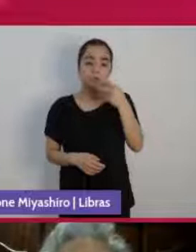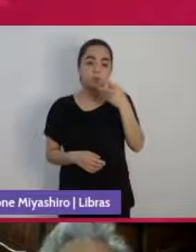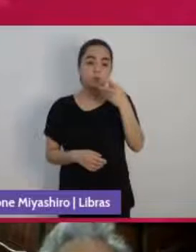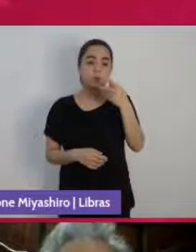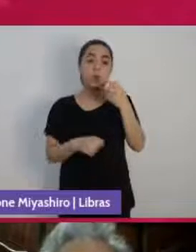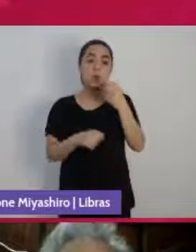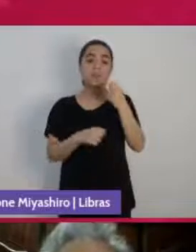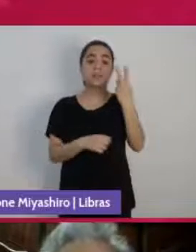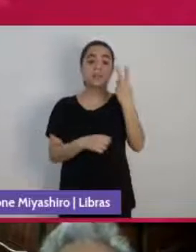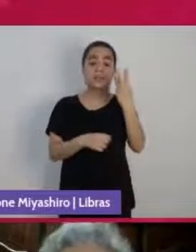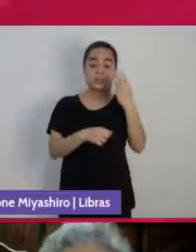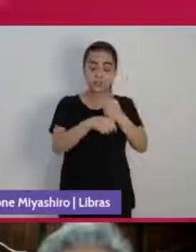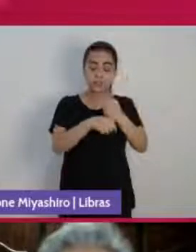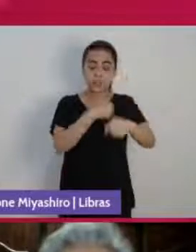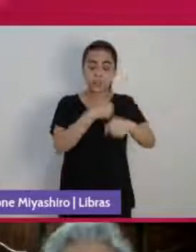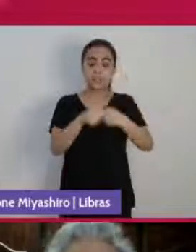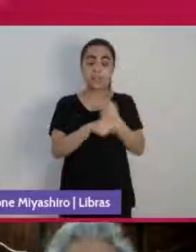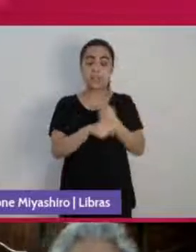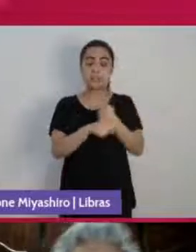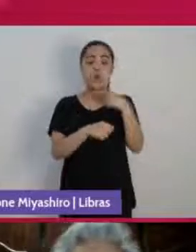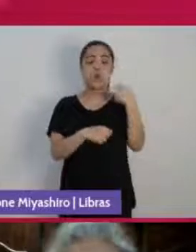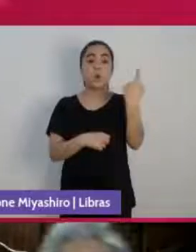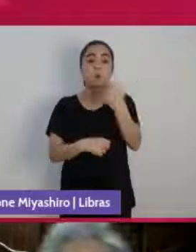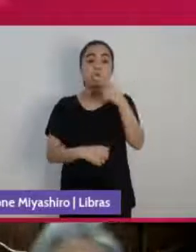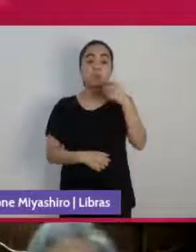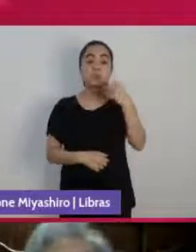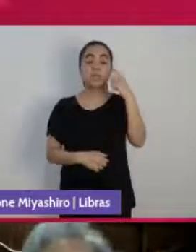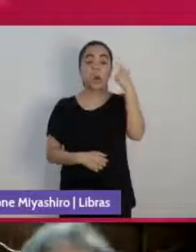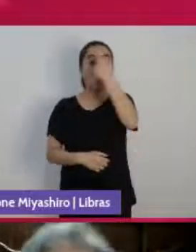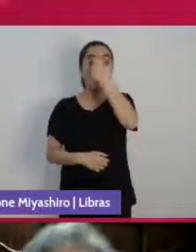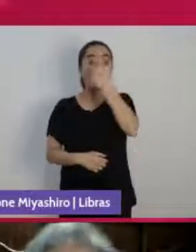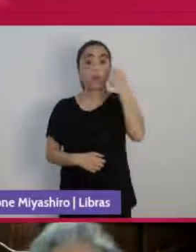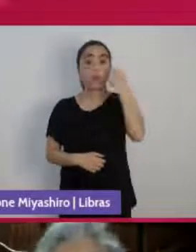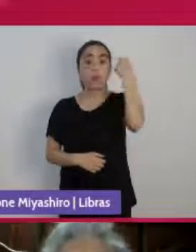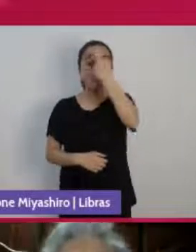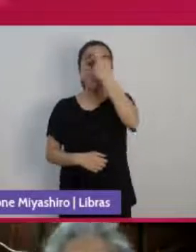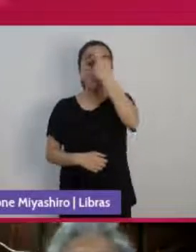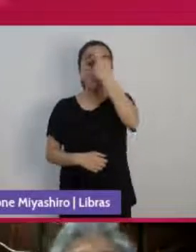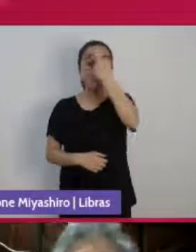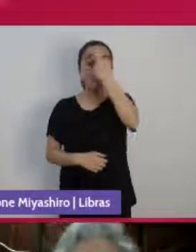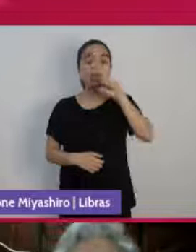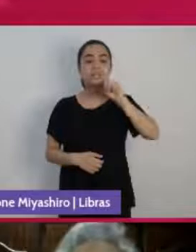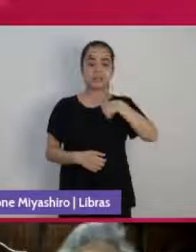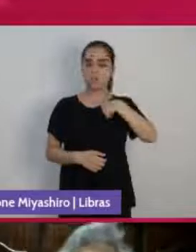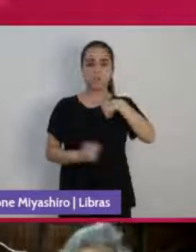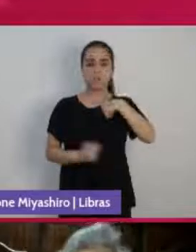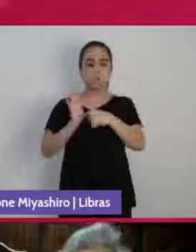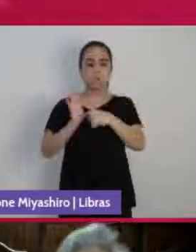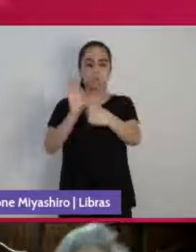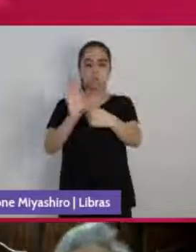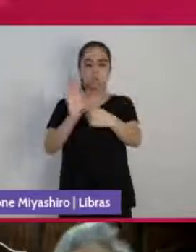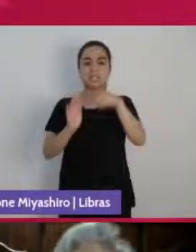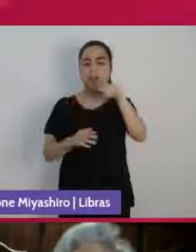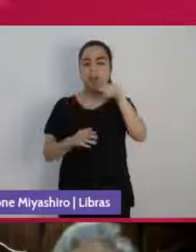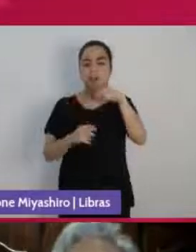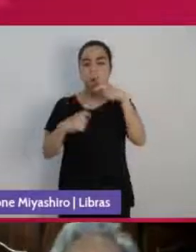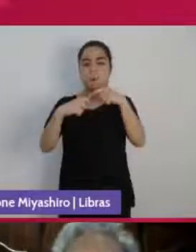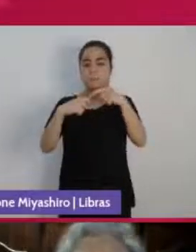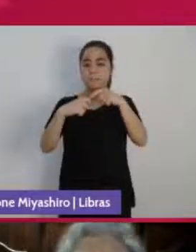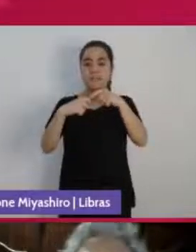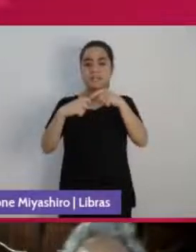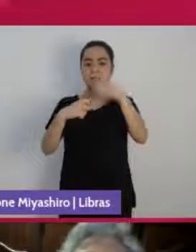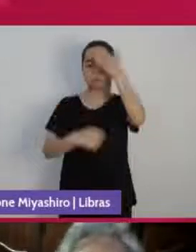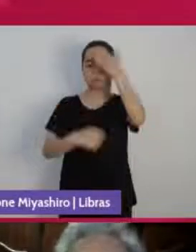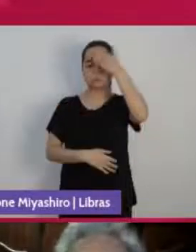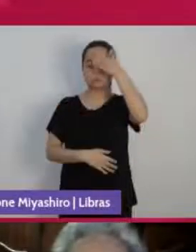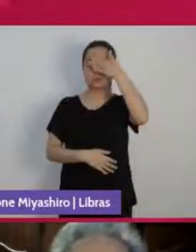somos os olhos do radiologista. Se eu não mostrar, ele não vai ver. Então, eu tenho que estar atenta ao motivo do exame para